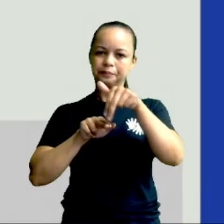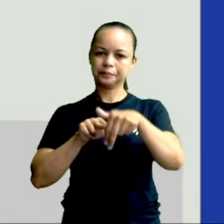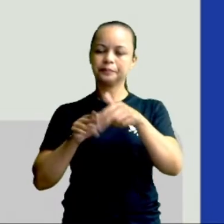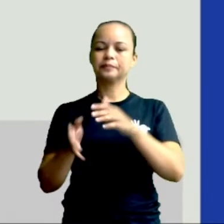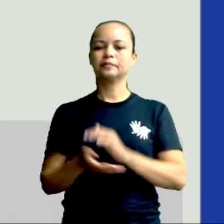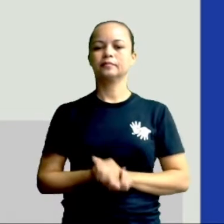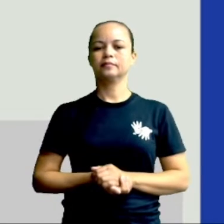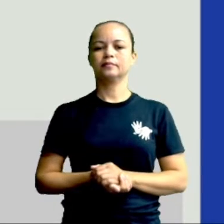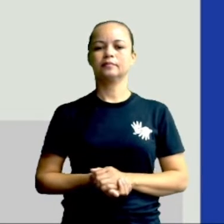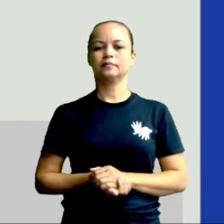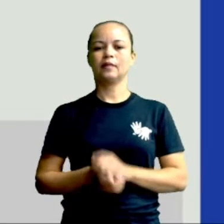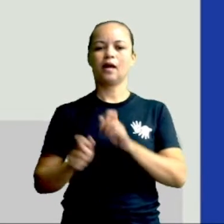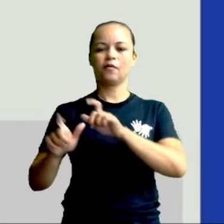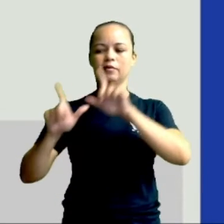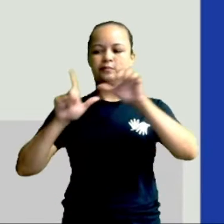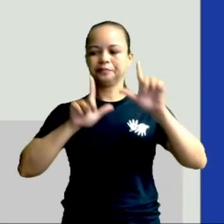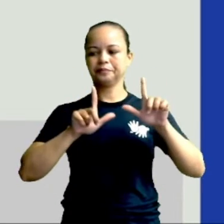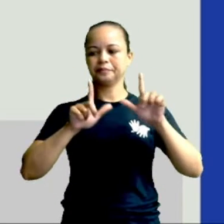lá?